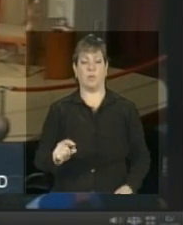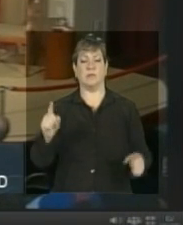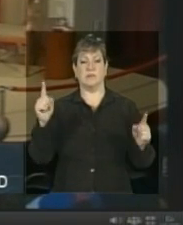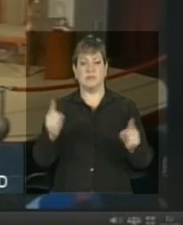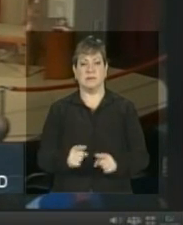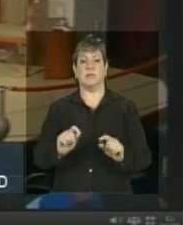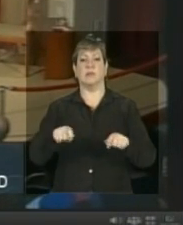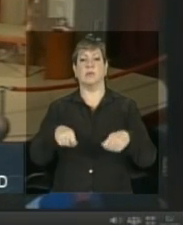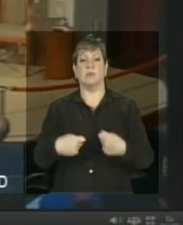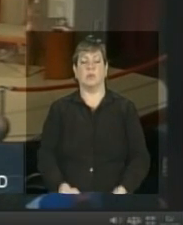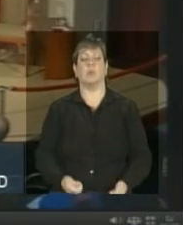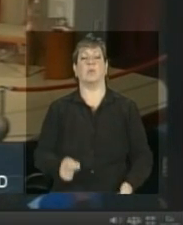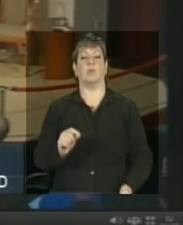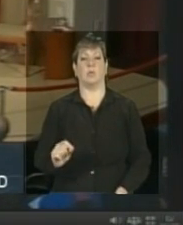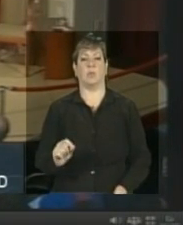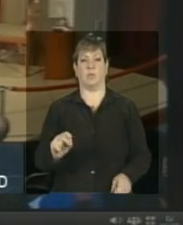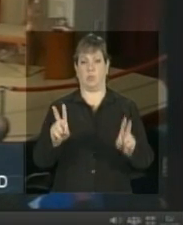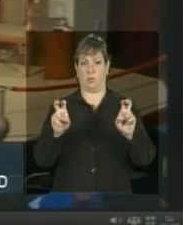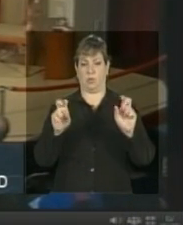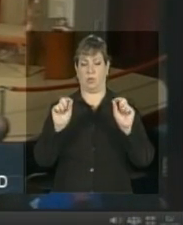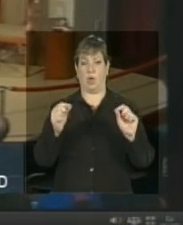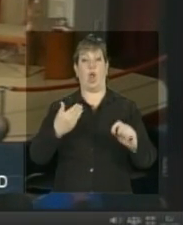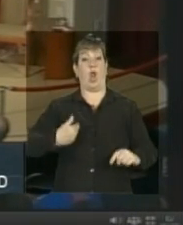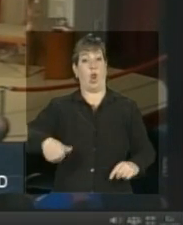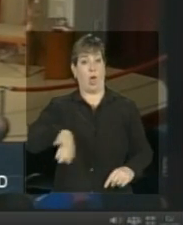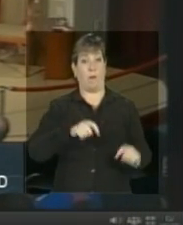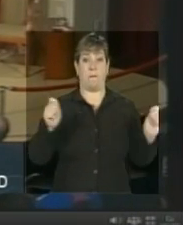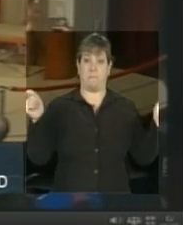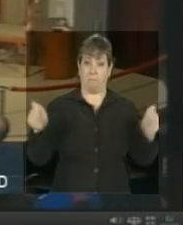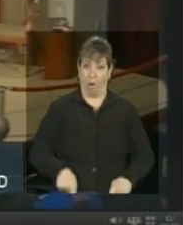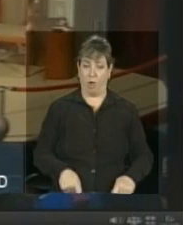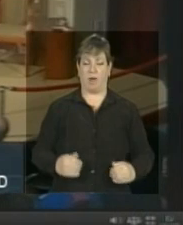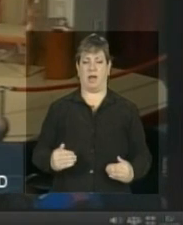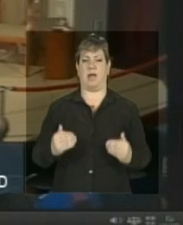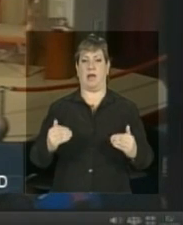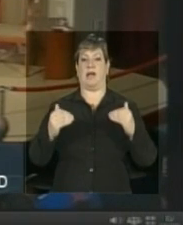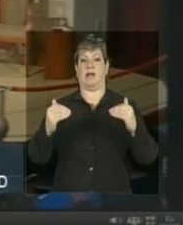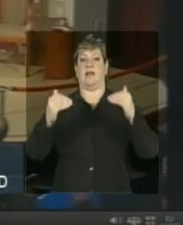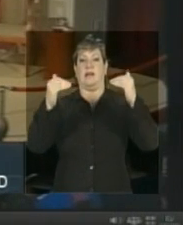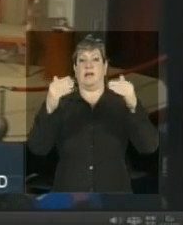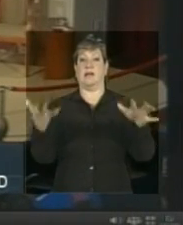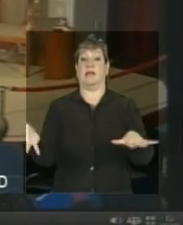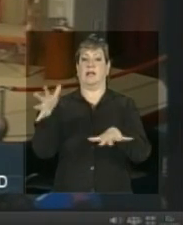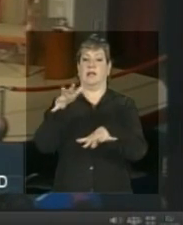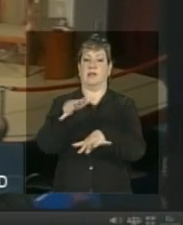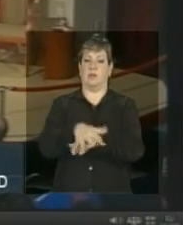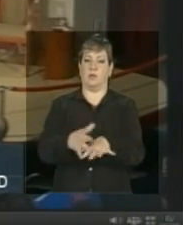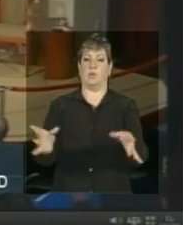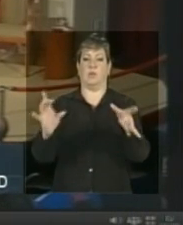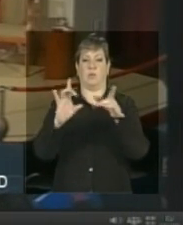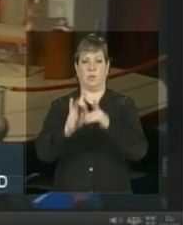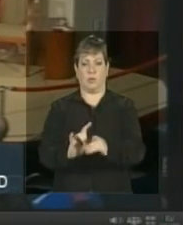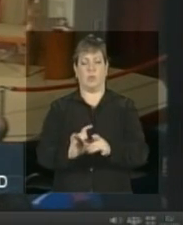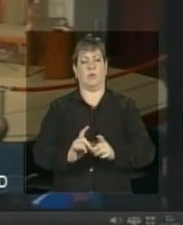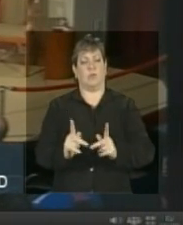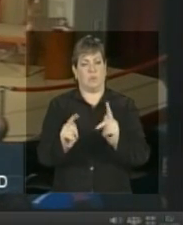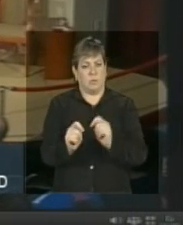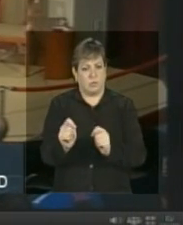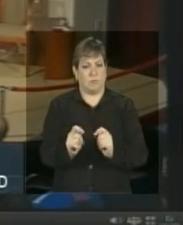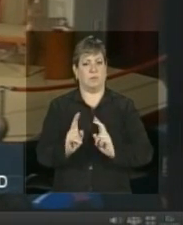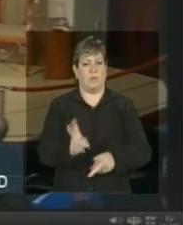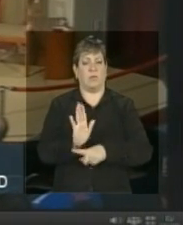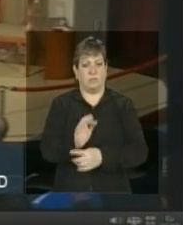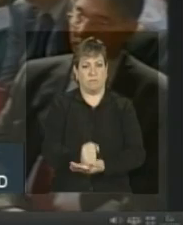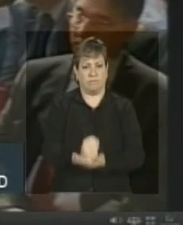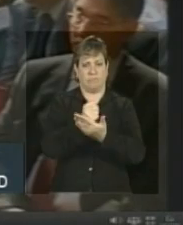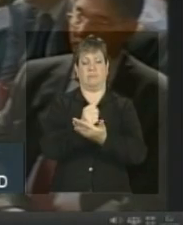sintetizado na seguinte questão: nós podemos crescer, incluir e preservar e